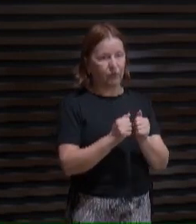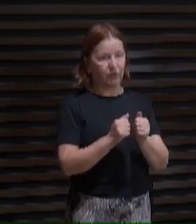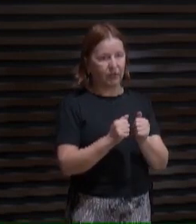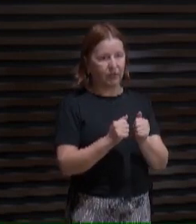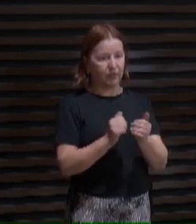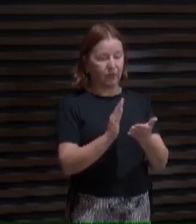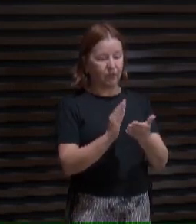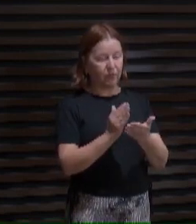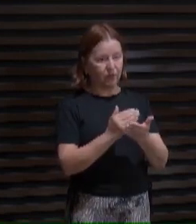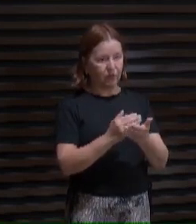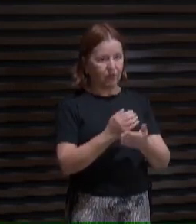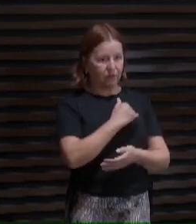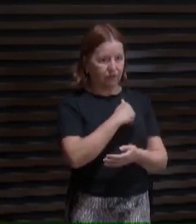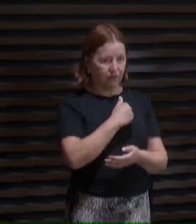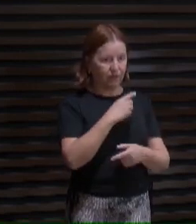João.